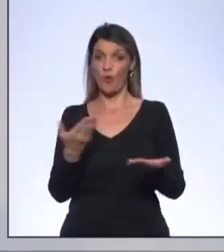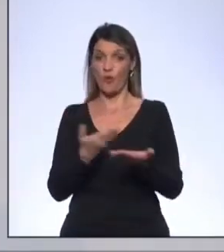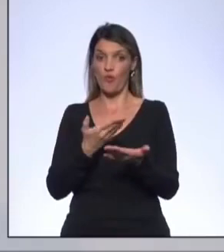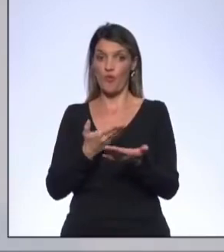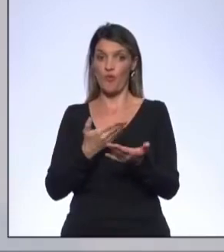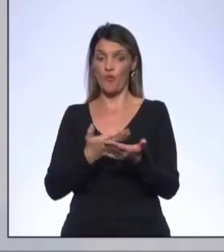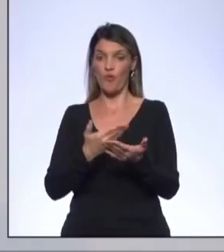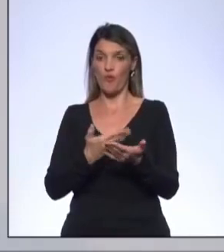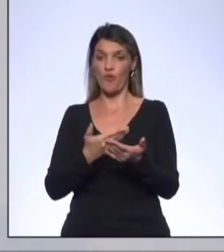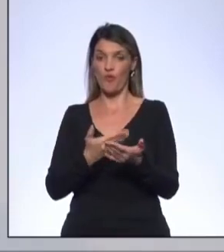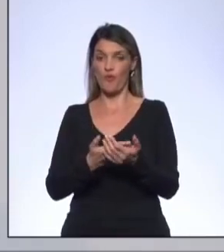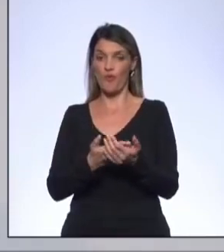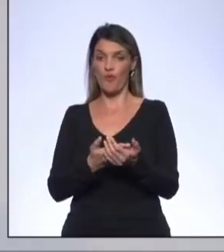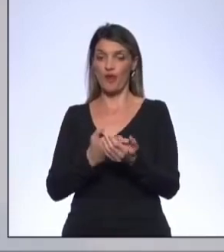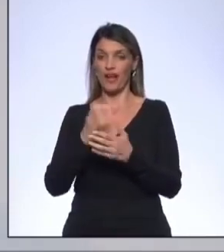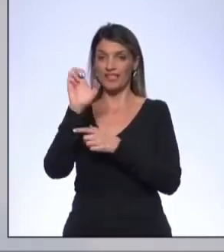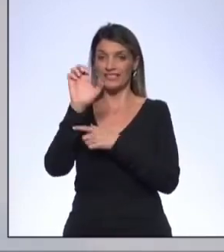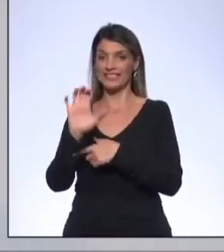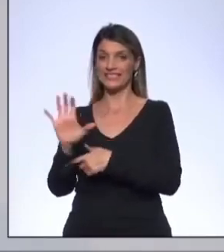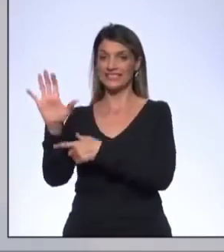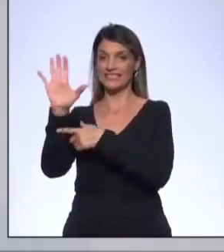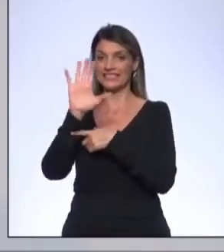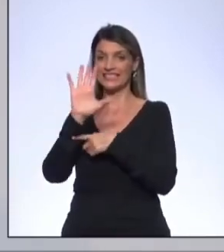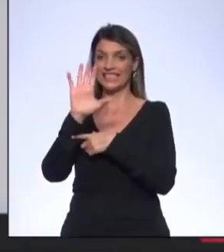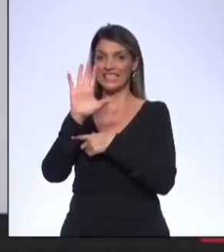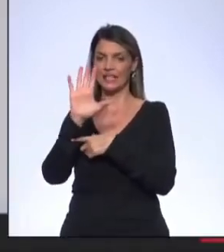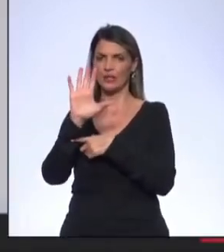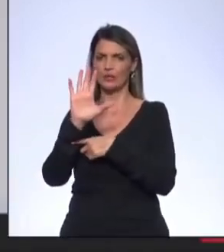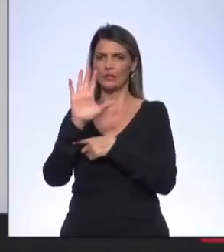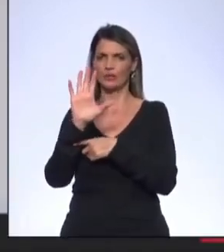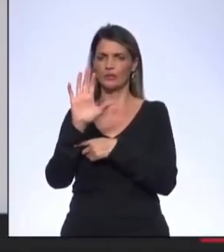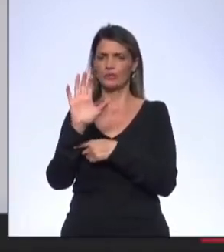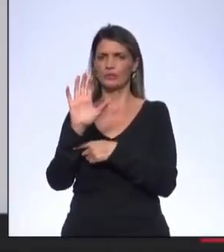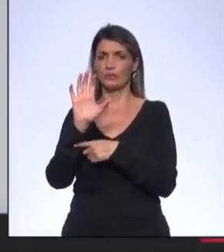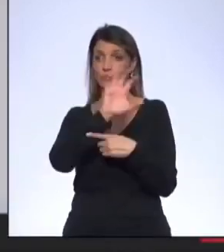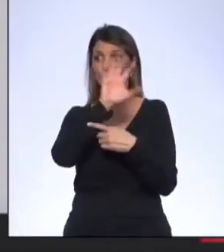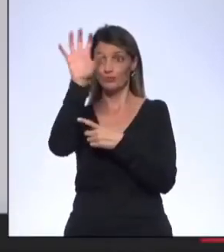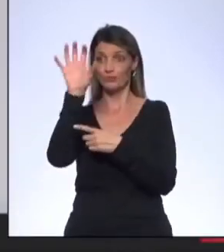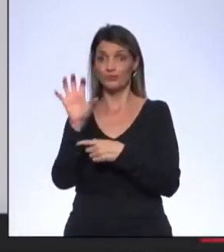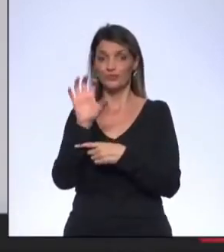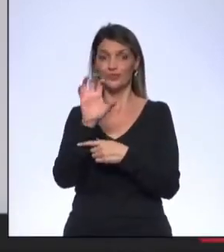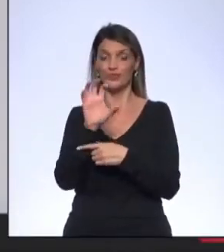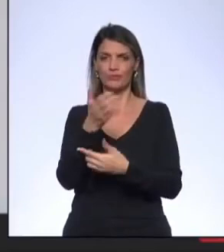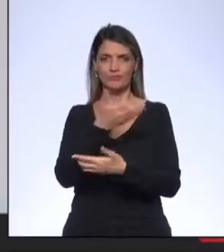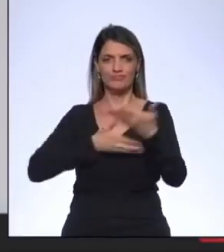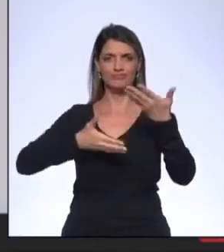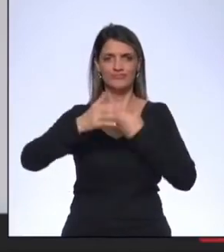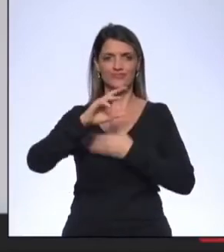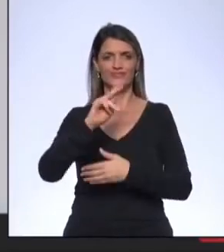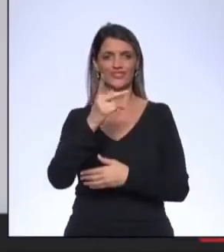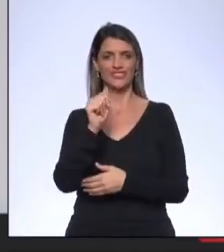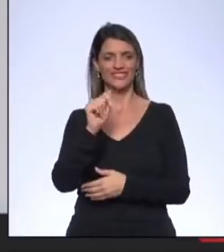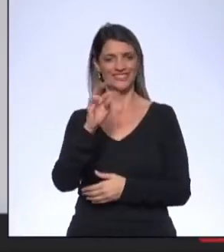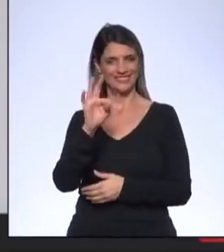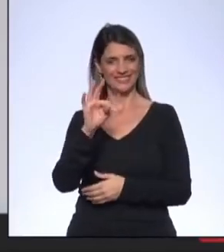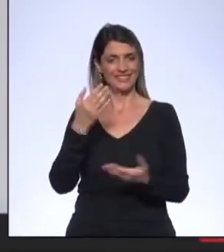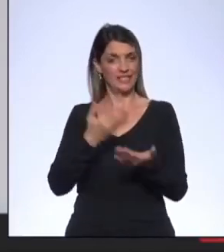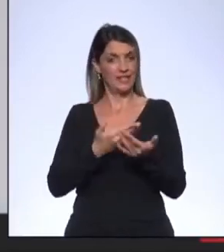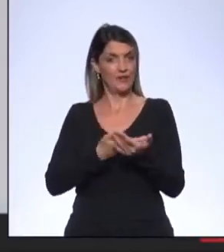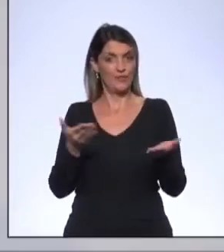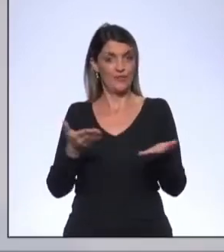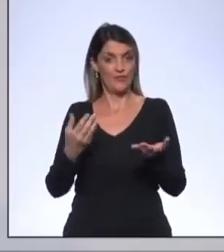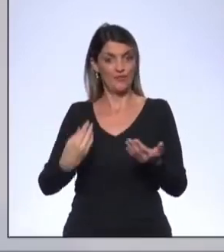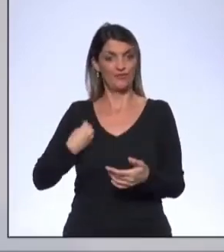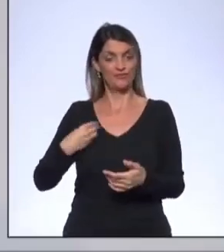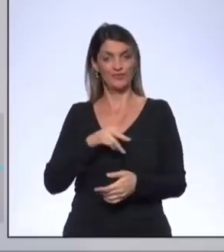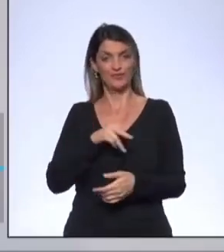a formação dos estados absolutistas europeus. E para mediar o nosso chat aqui na nossa aula de hoje, nós temos a presença